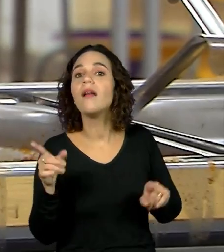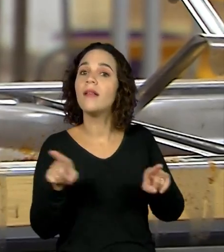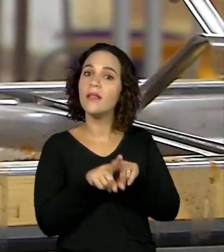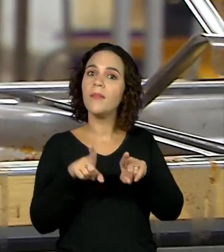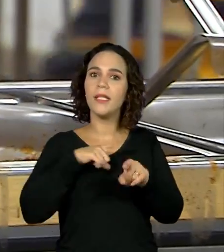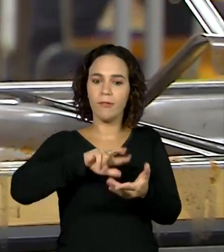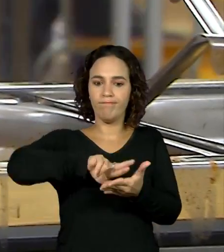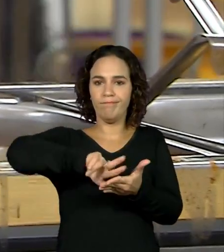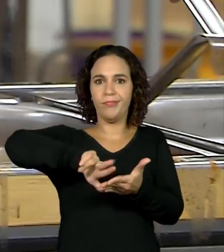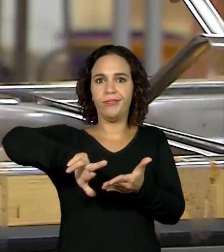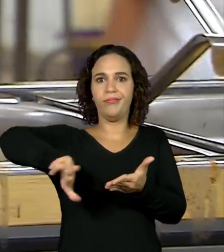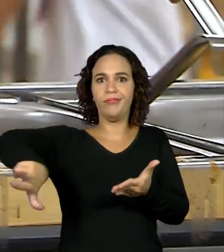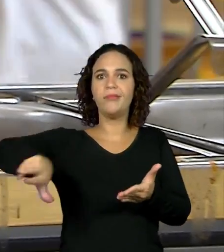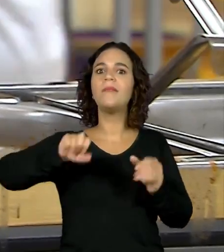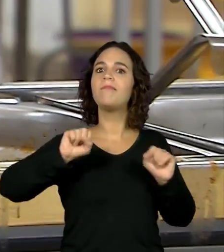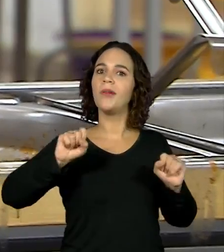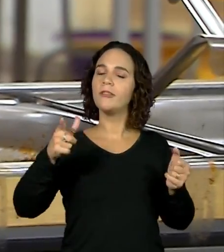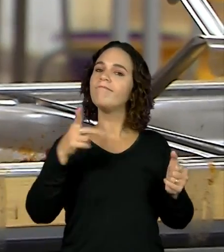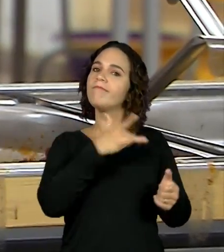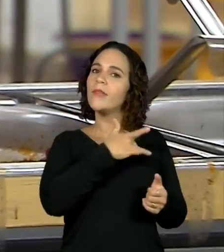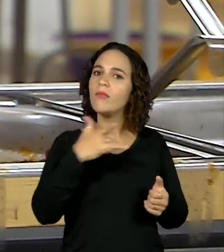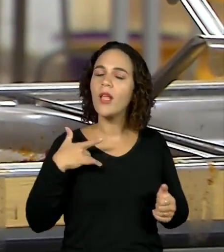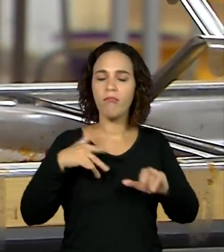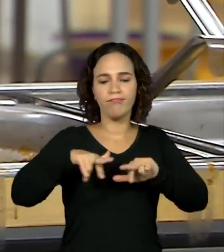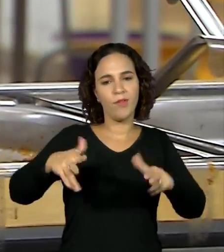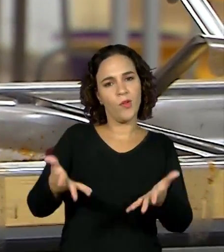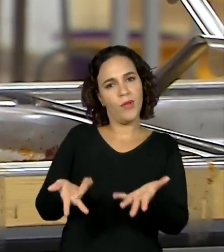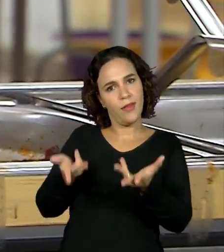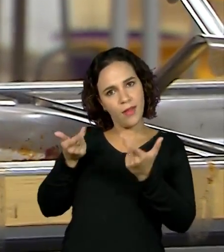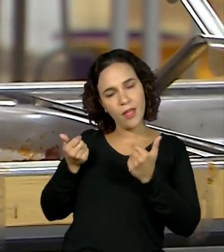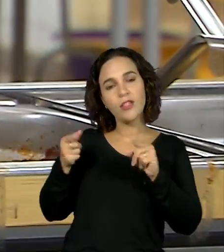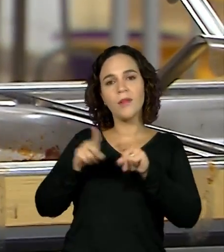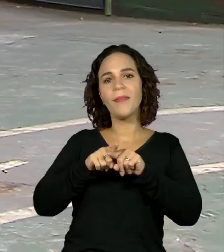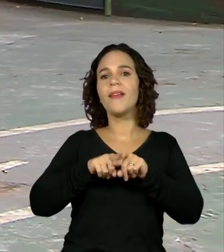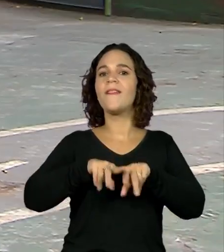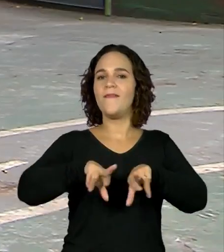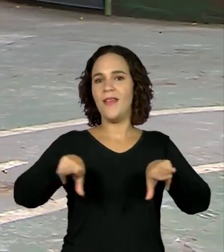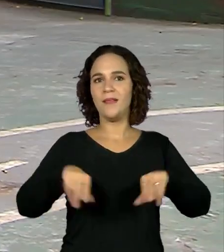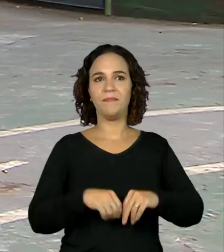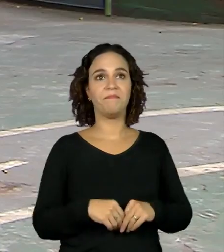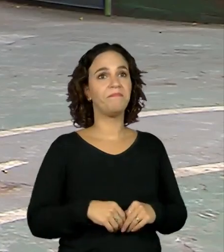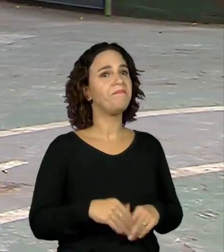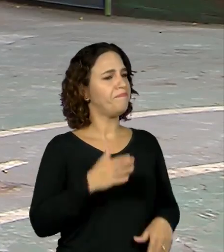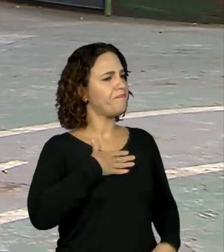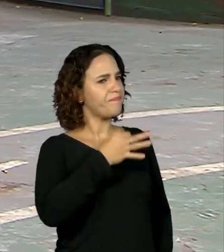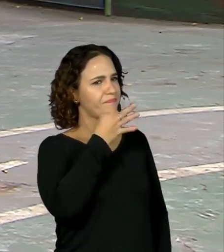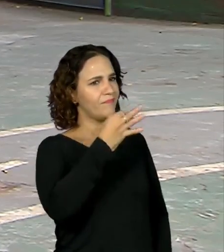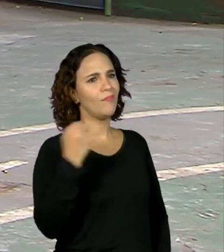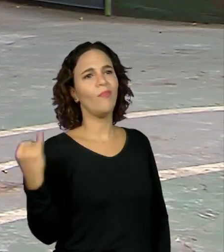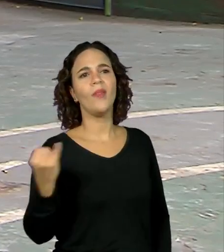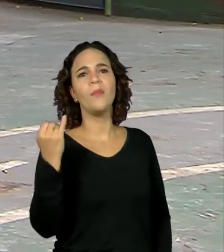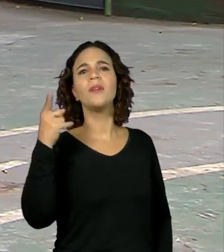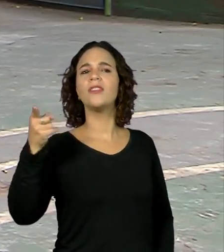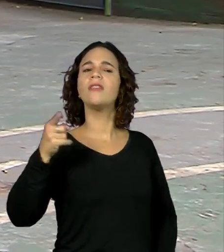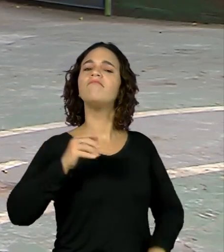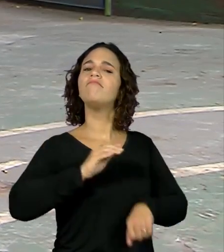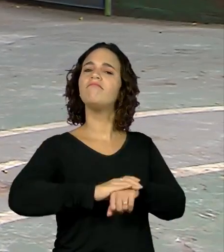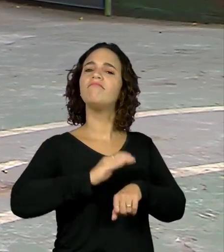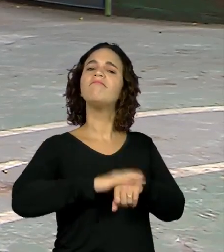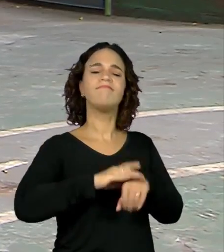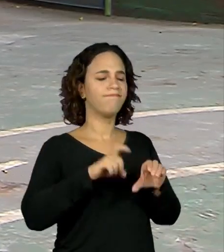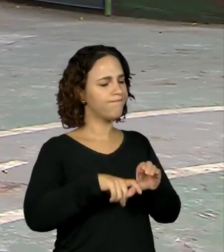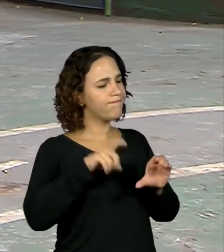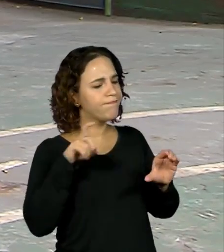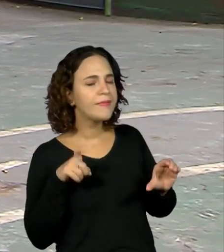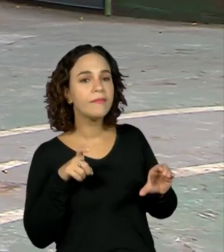oferta que é uma oferta muito rica, né? Tanto em qualidade quanto em variedade. Para mim é muito importante que ela tenha autonomia na alimentação, ela entenda